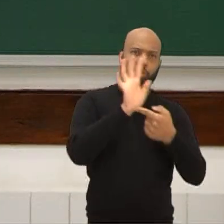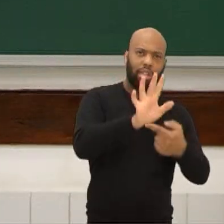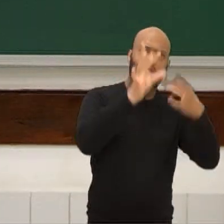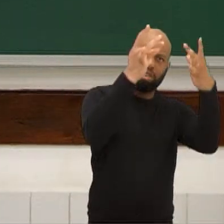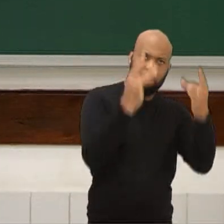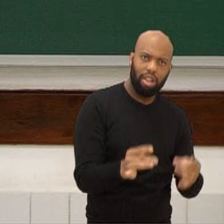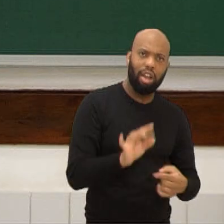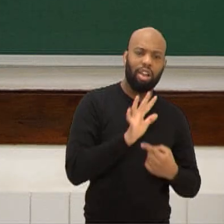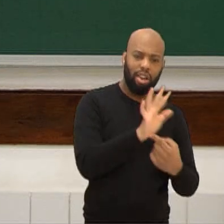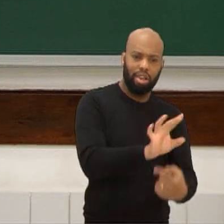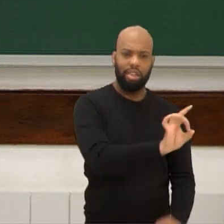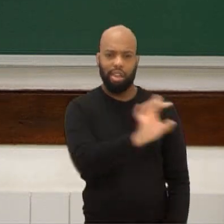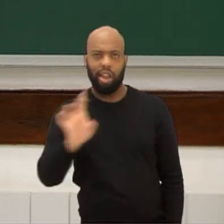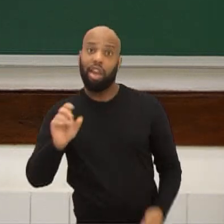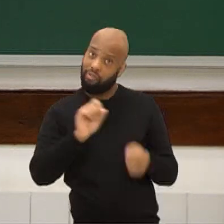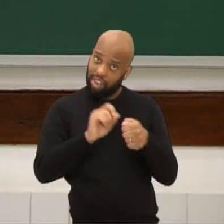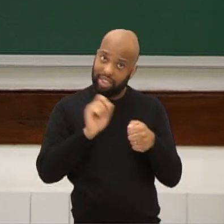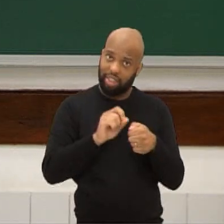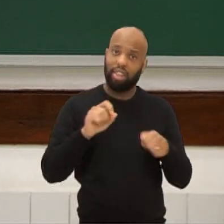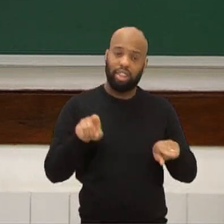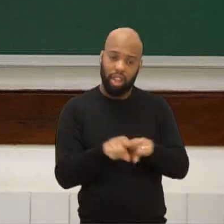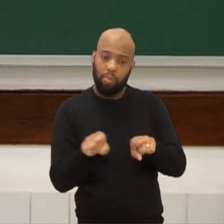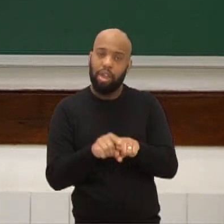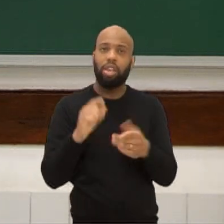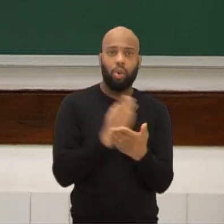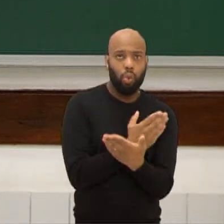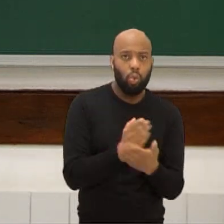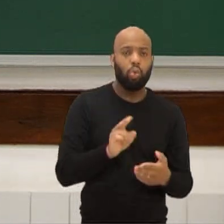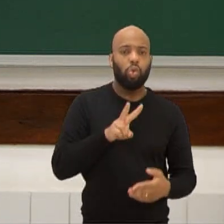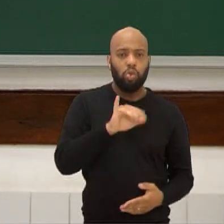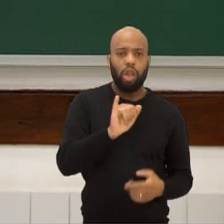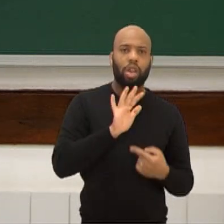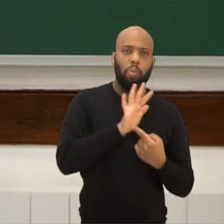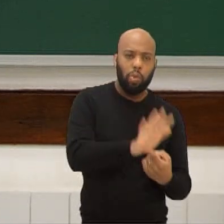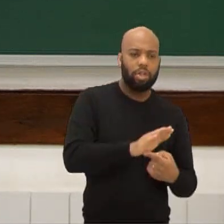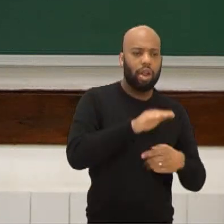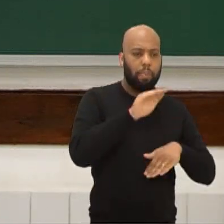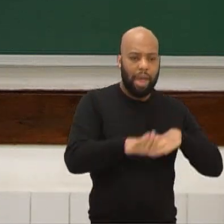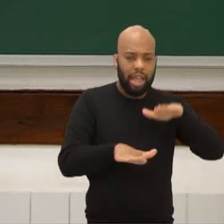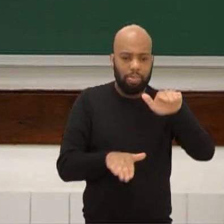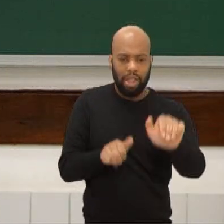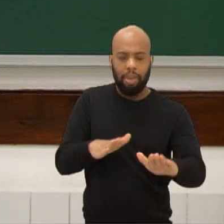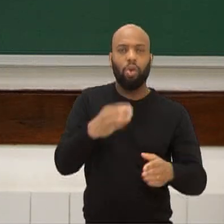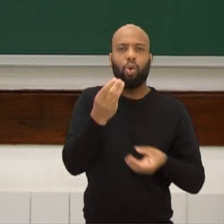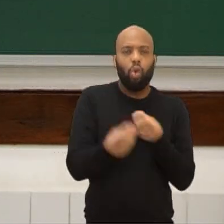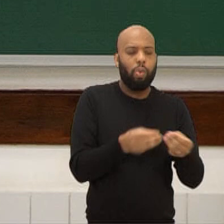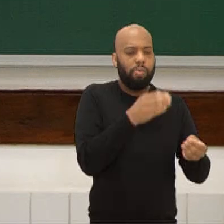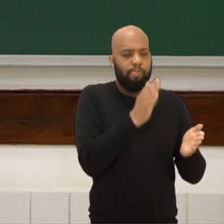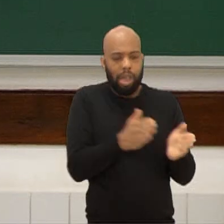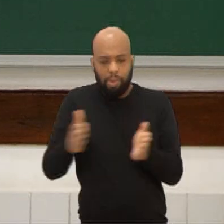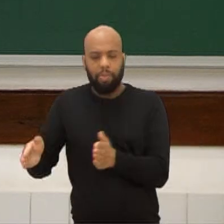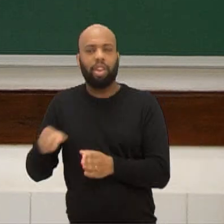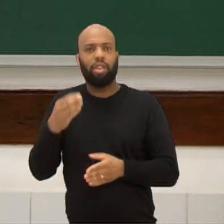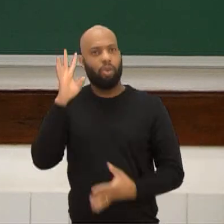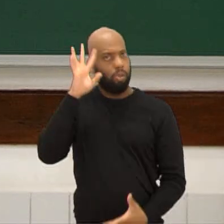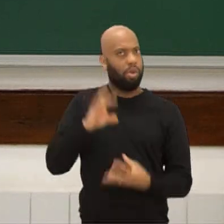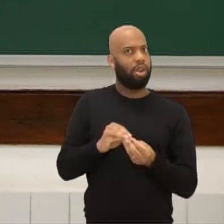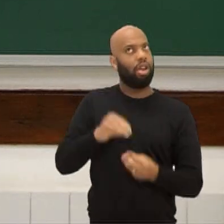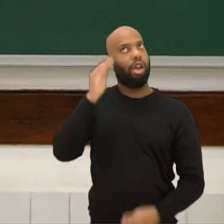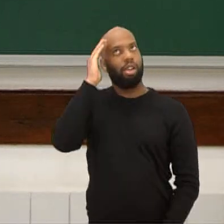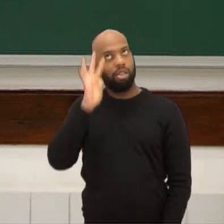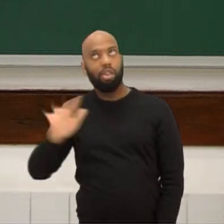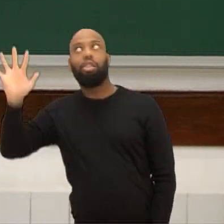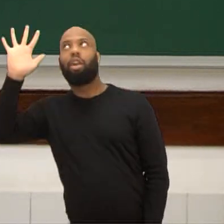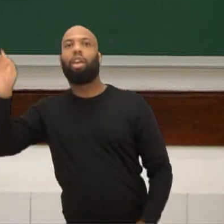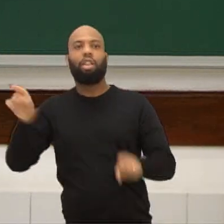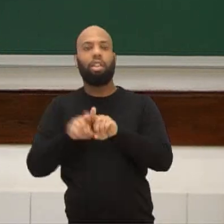for fabricando um, a gente for mostrando passo a passo, quando a gente for entendendo, imaginando e